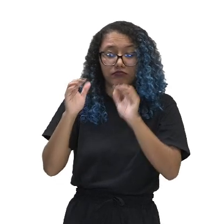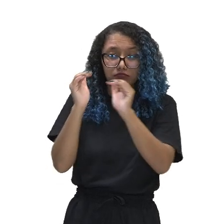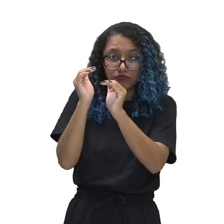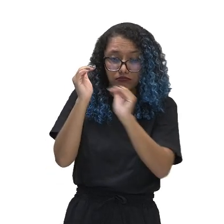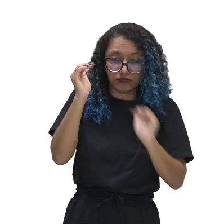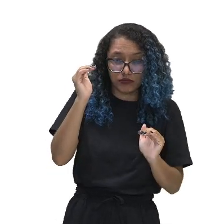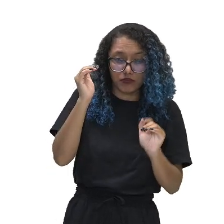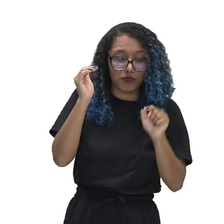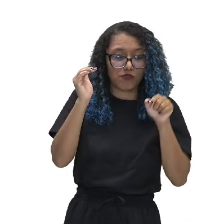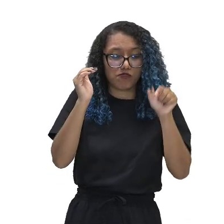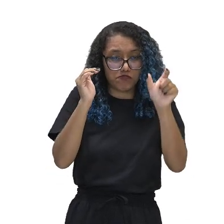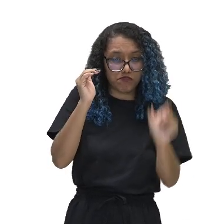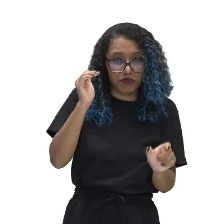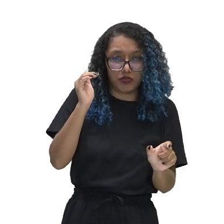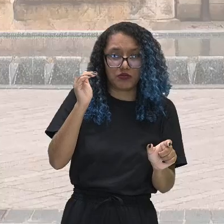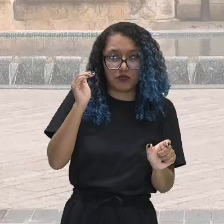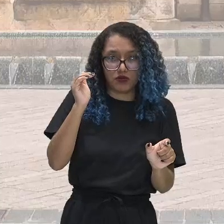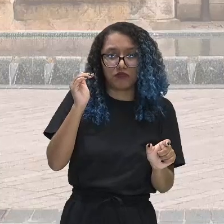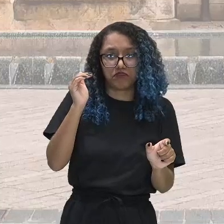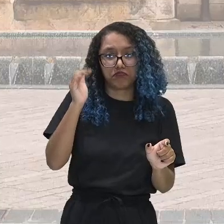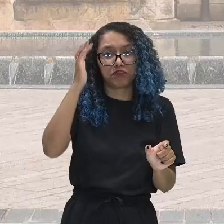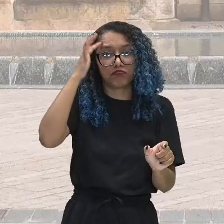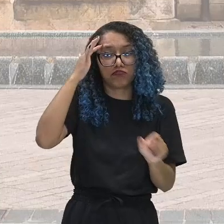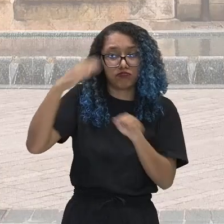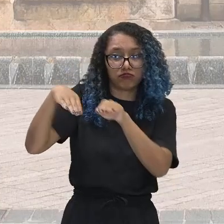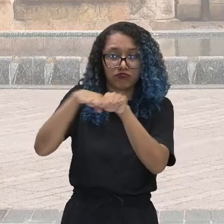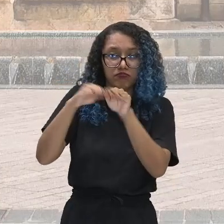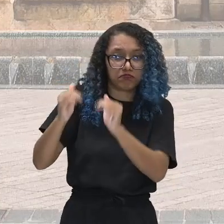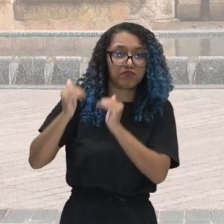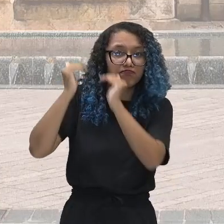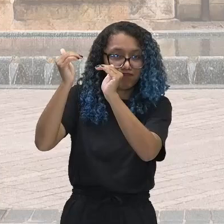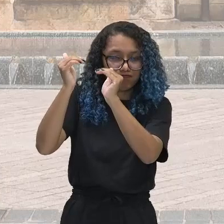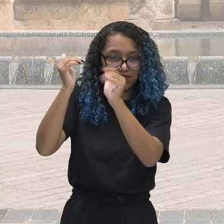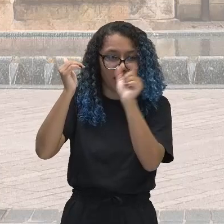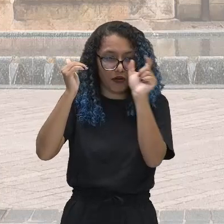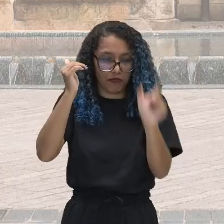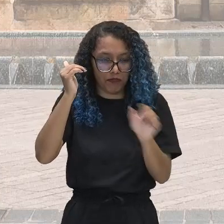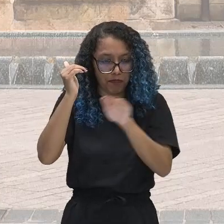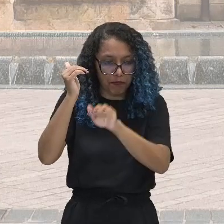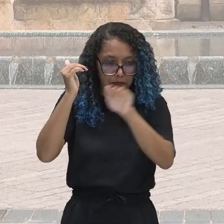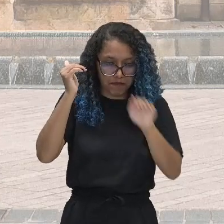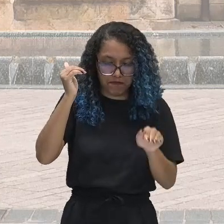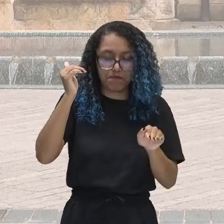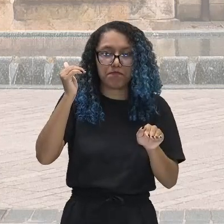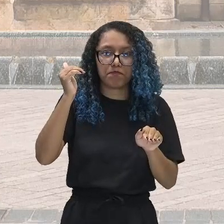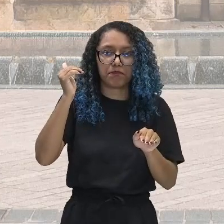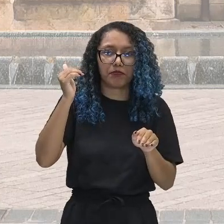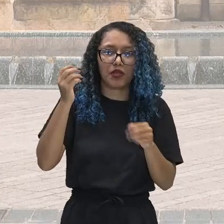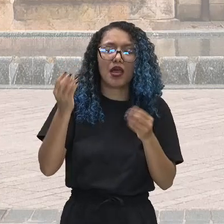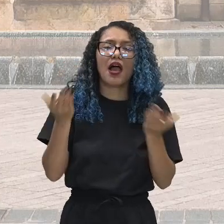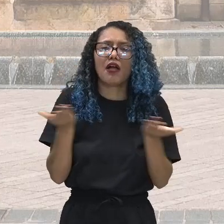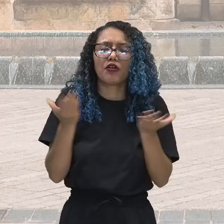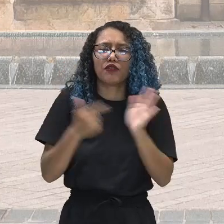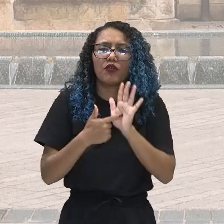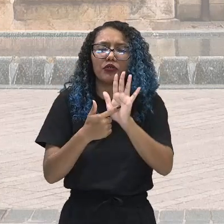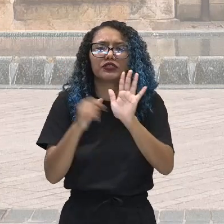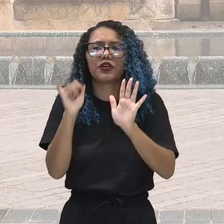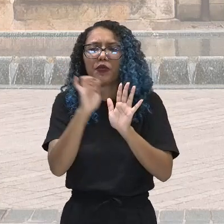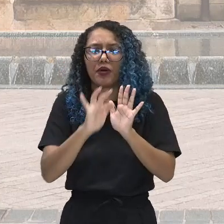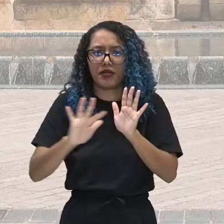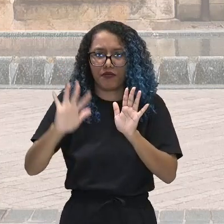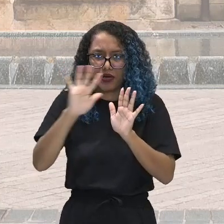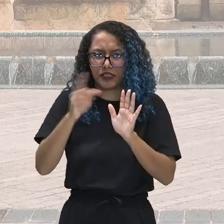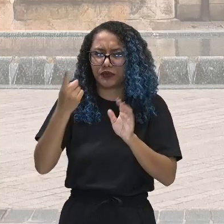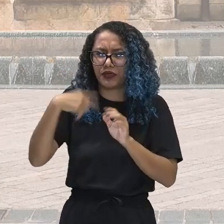A consciência coletiva está acima. Por exemplo, vamos explorar uma imagem que nós trouxemos aqui para vocês, só